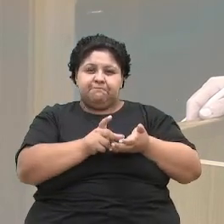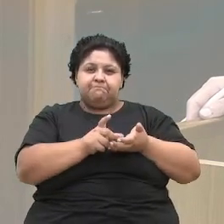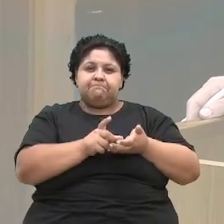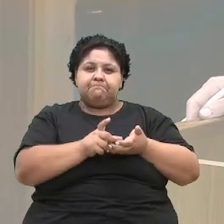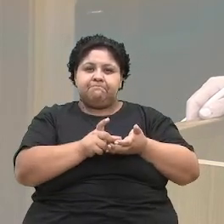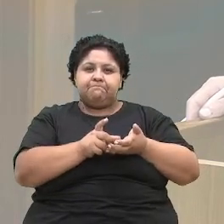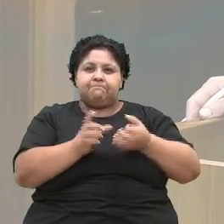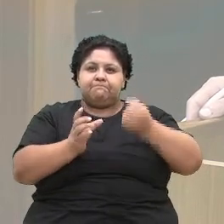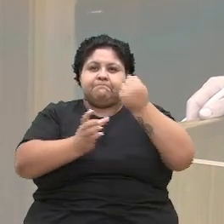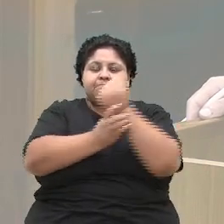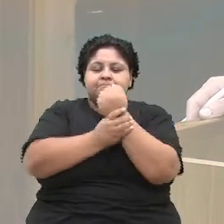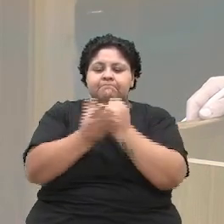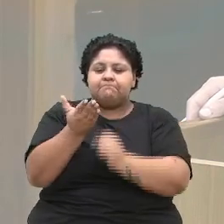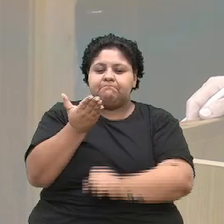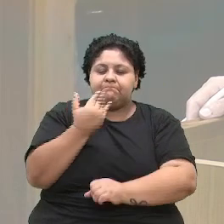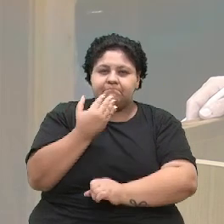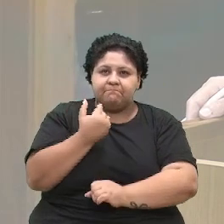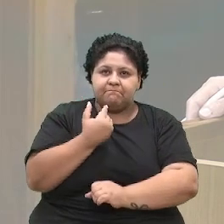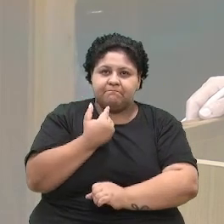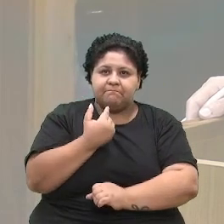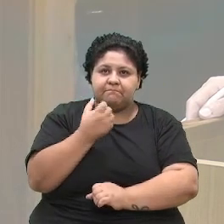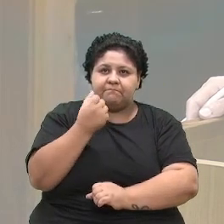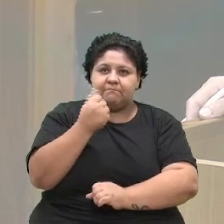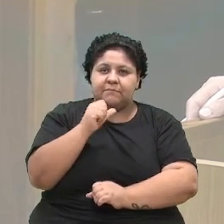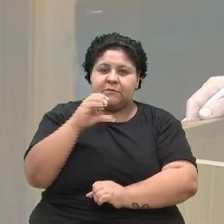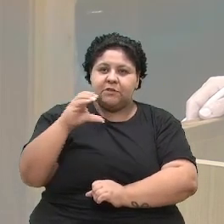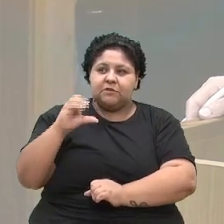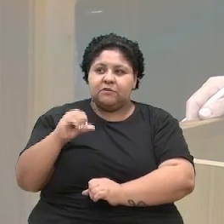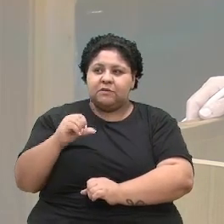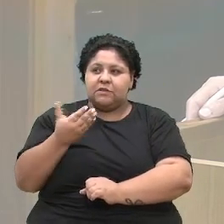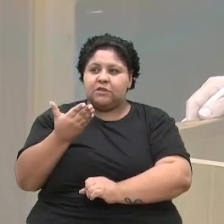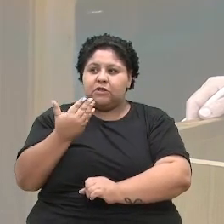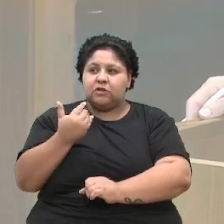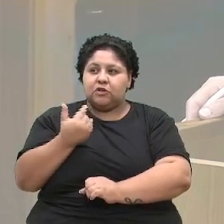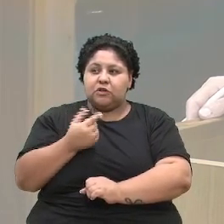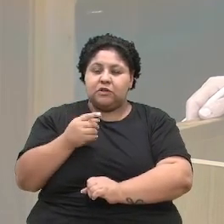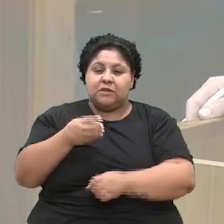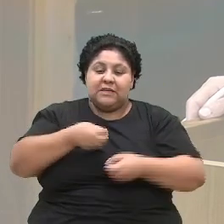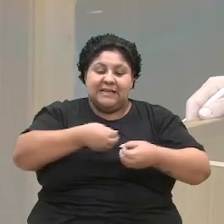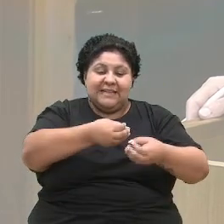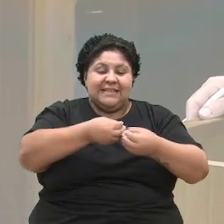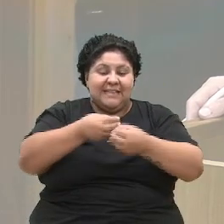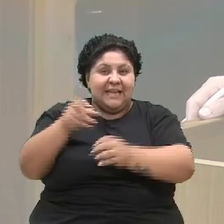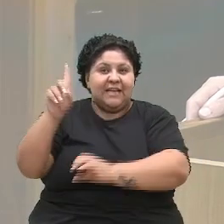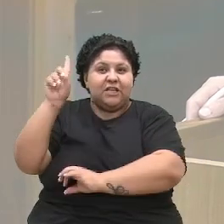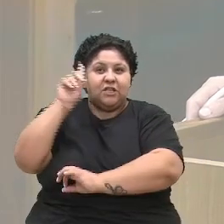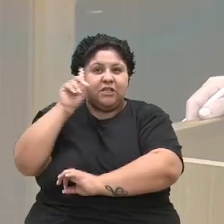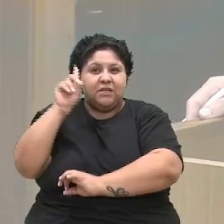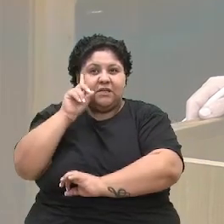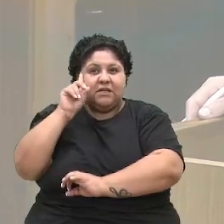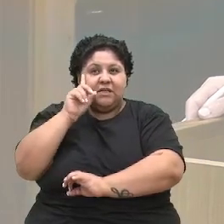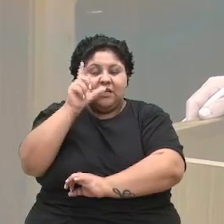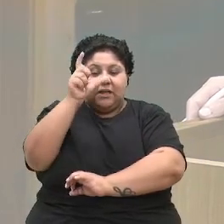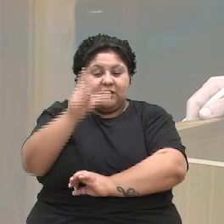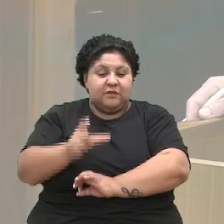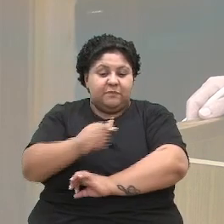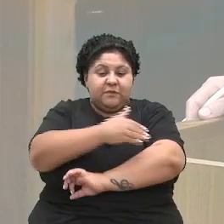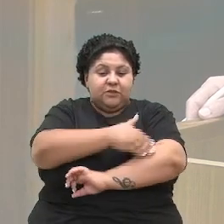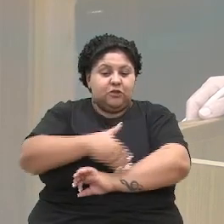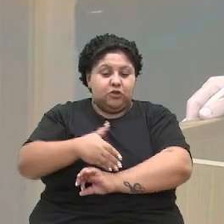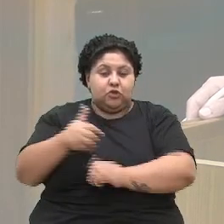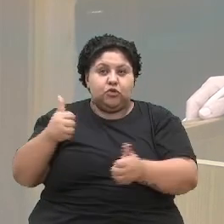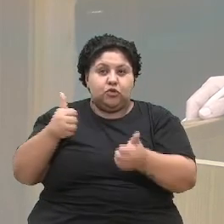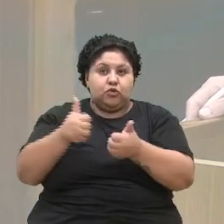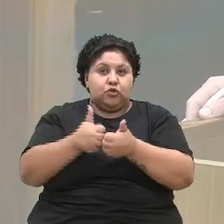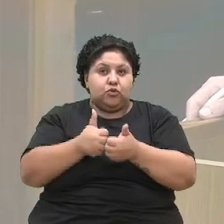segurança alimentar, 80 marmitas por dia entregues à população de rua junto à sede de União de Associações de